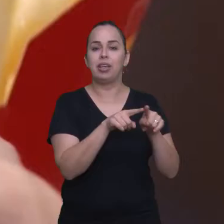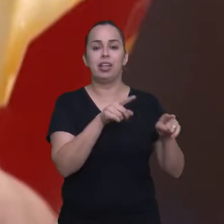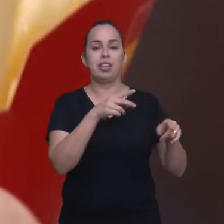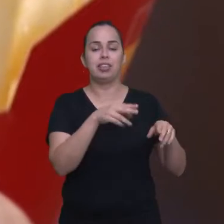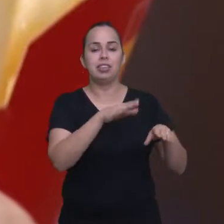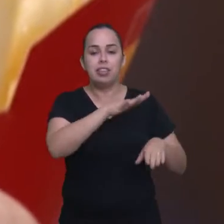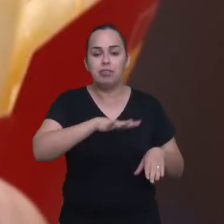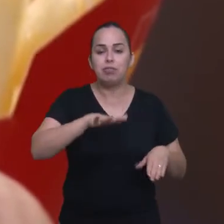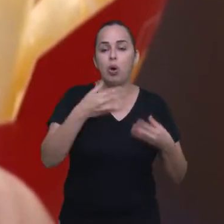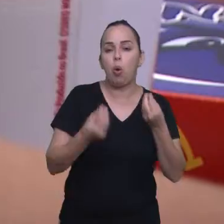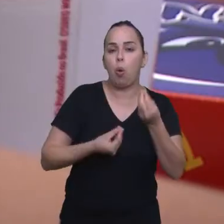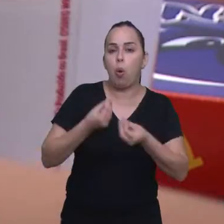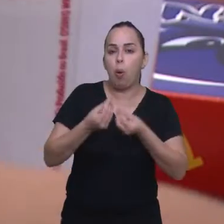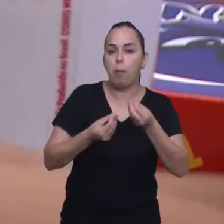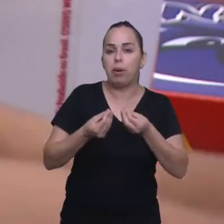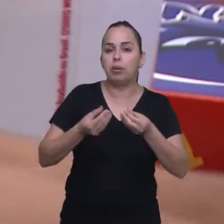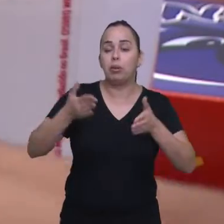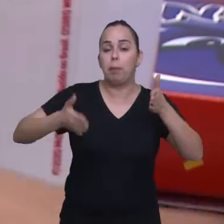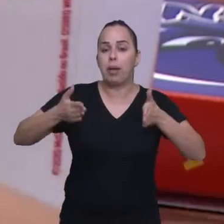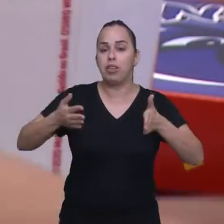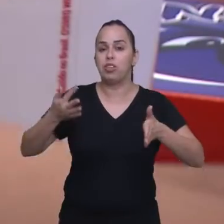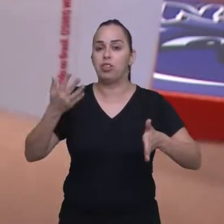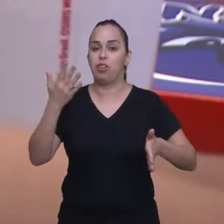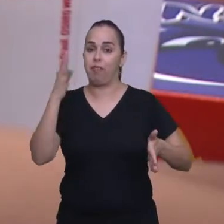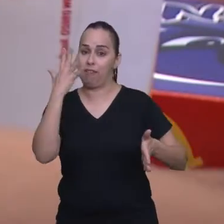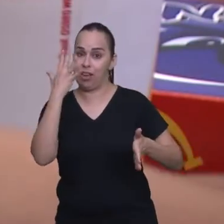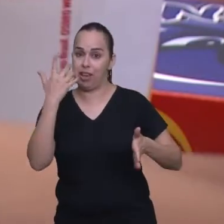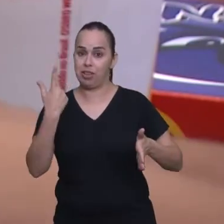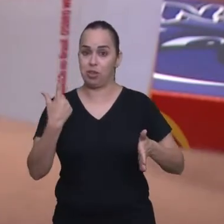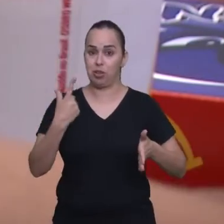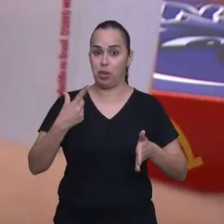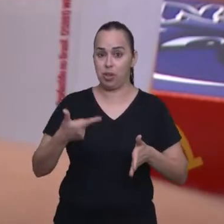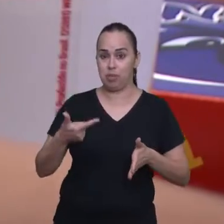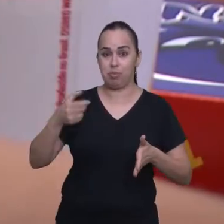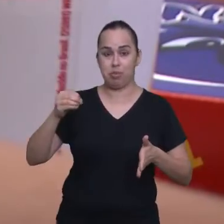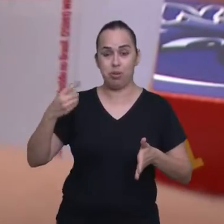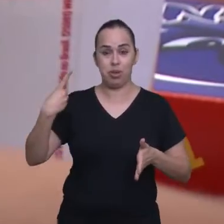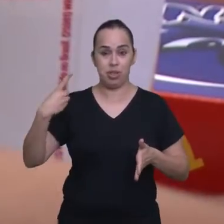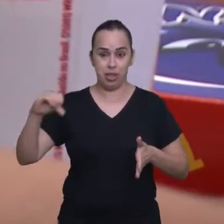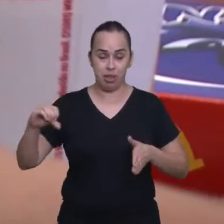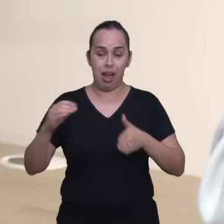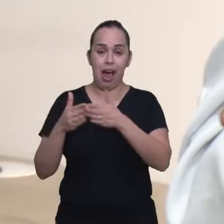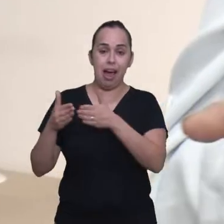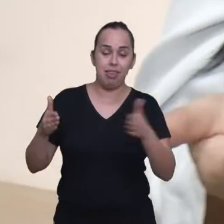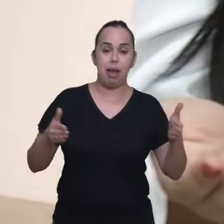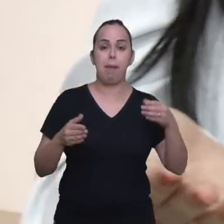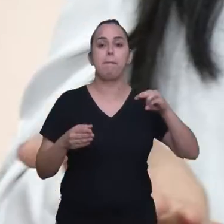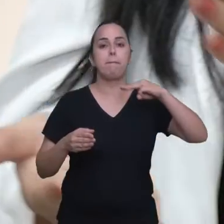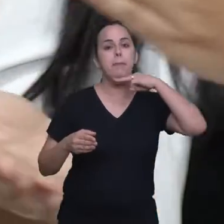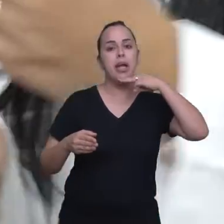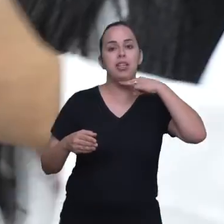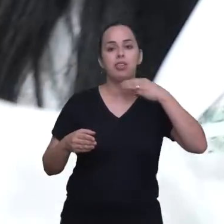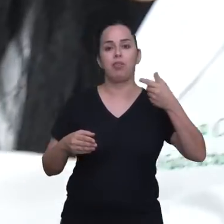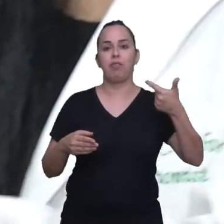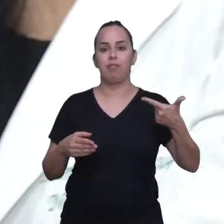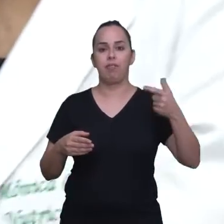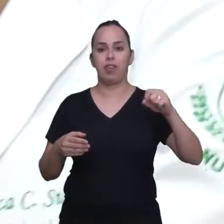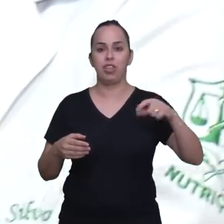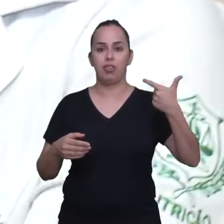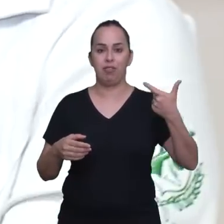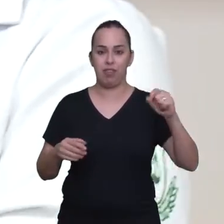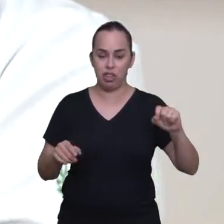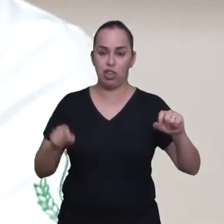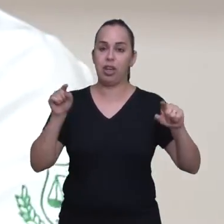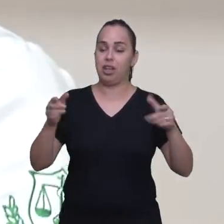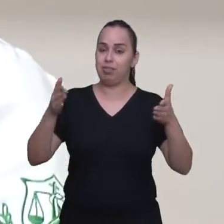Alimentação e Nutrição Infantil entre fevereiro de 2019 e março de 2020. Para os profissionais da área de